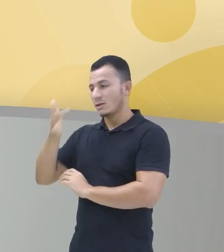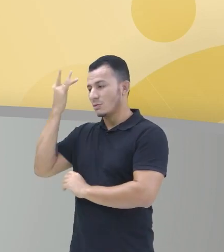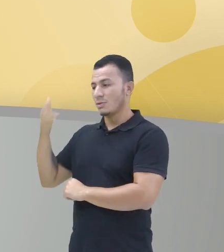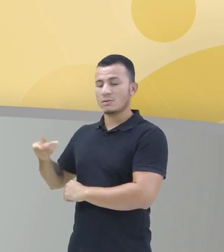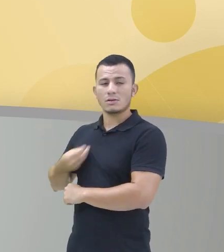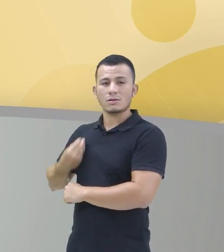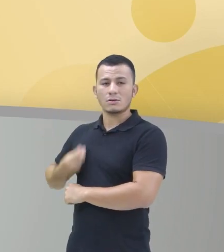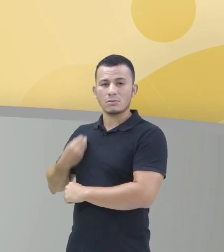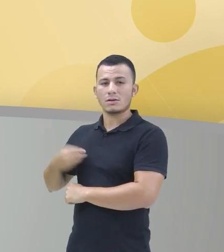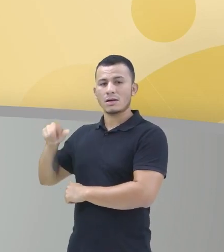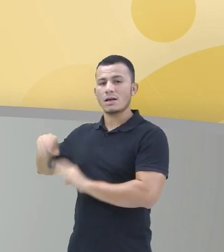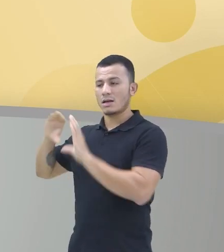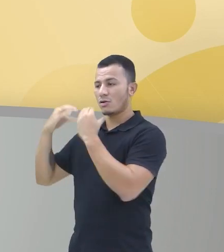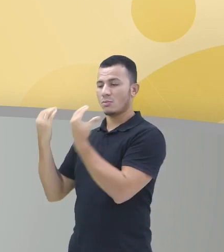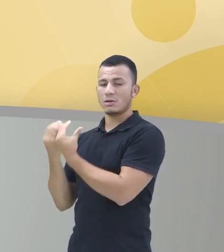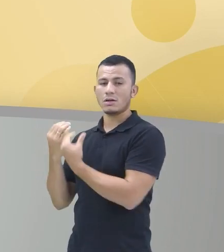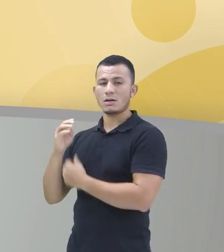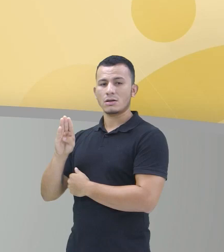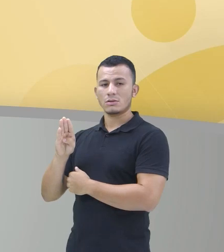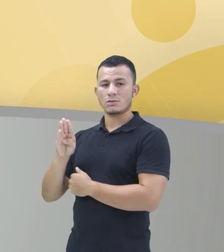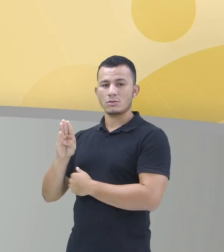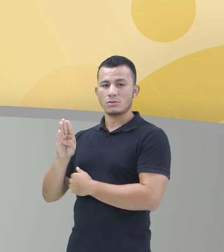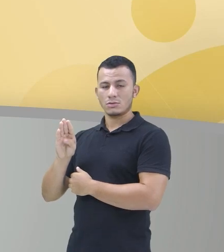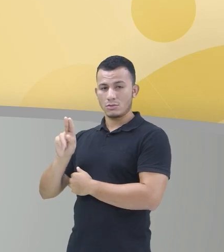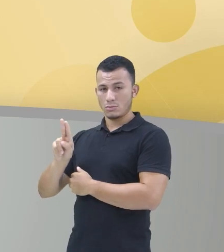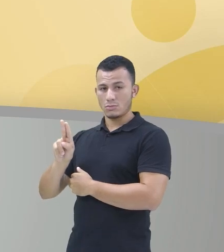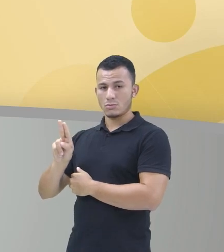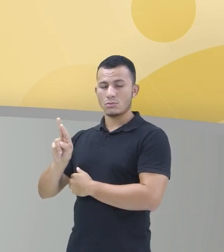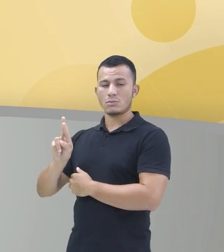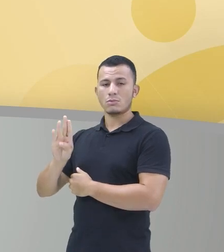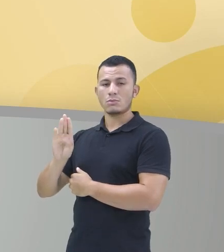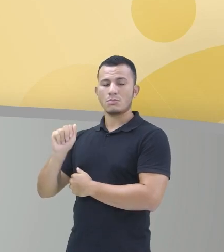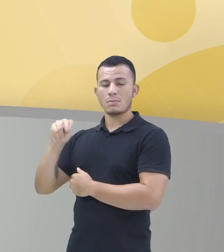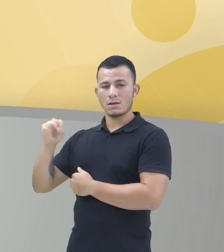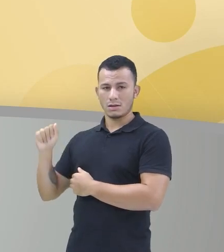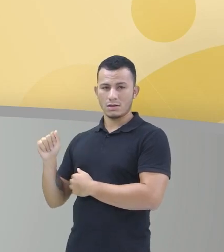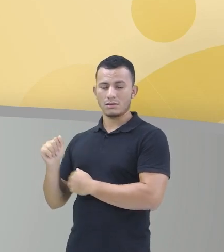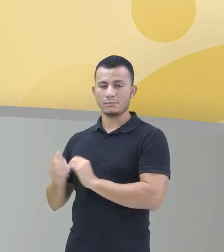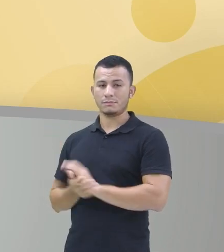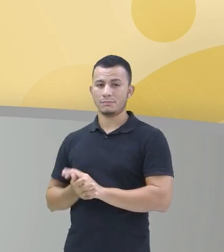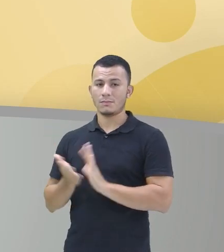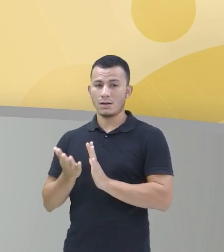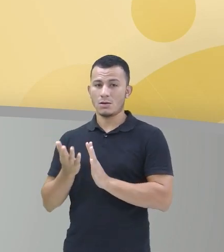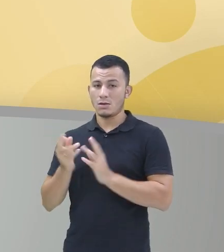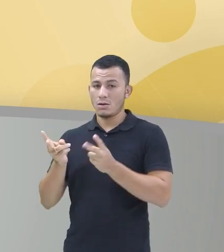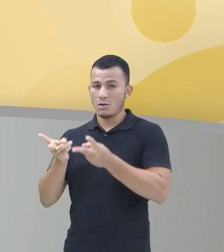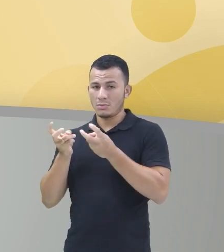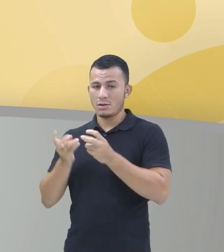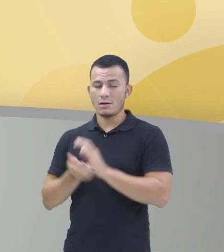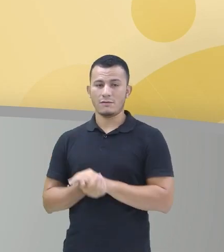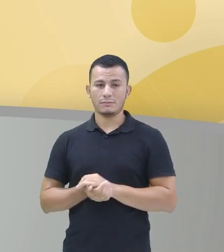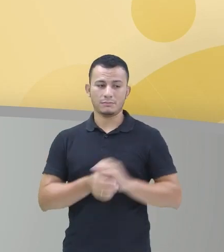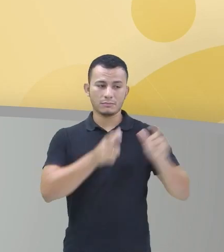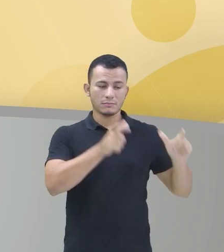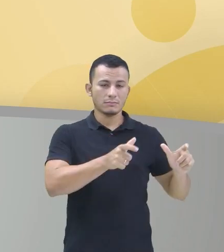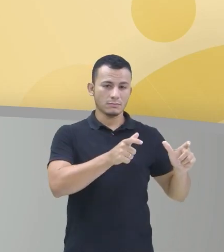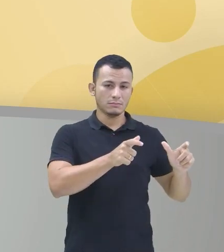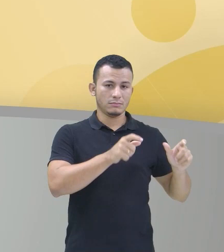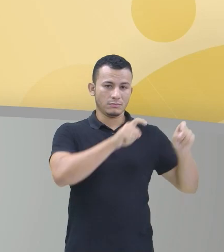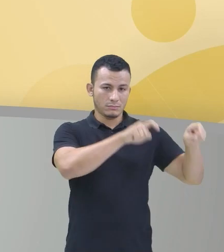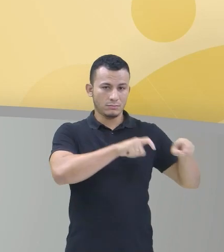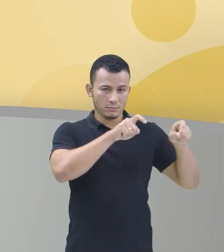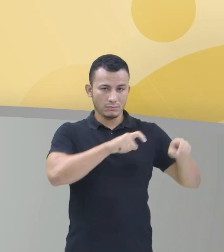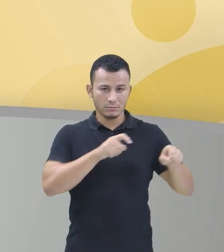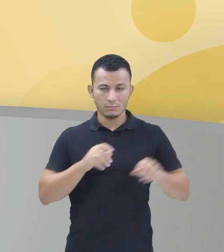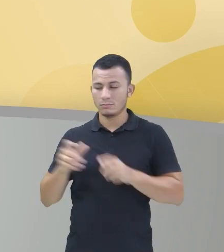a comunidade urbana. Agora, atenção, hein, crianças? Observem aqui, ó, espaço urbano e espaço